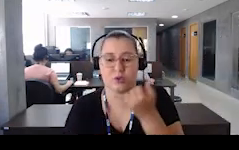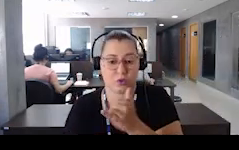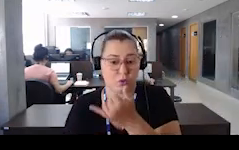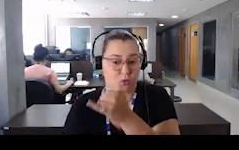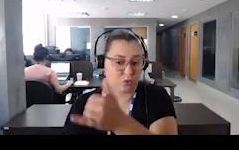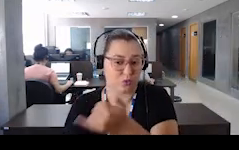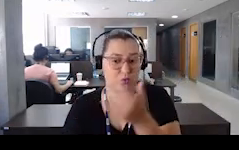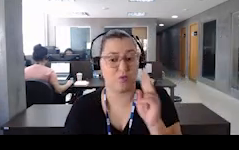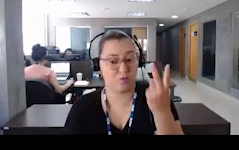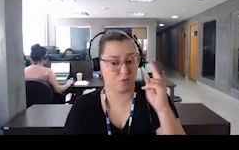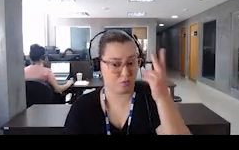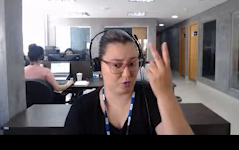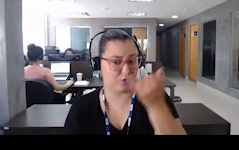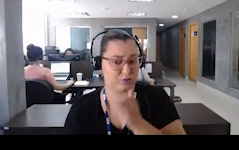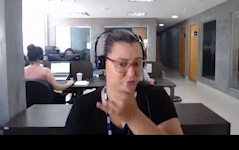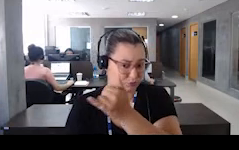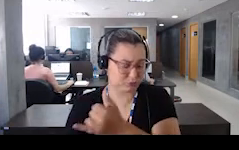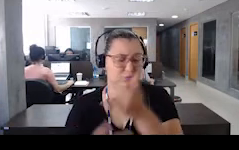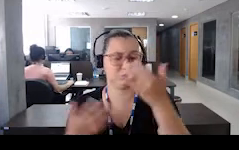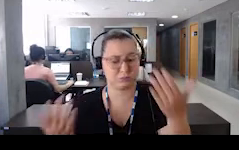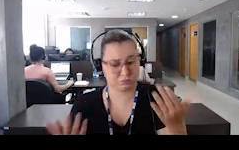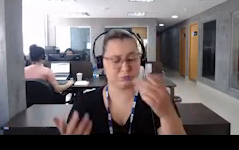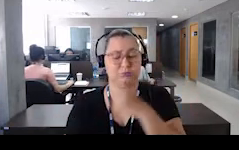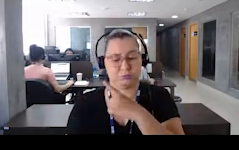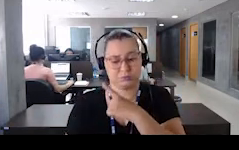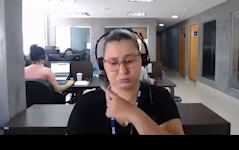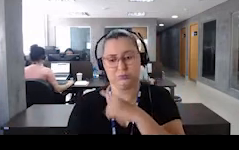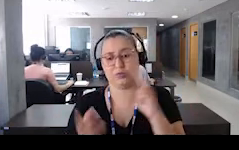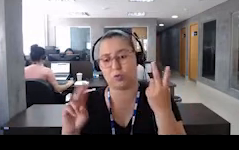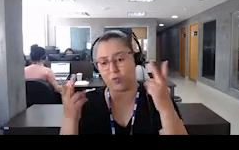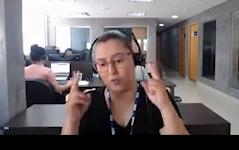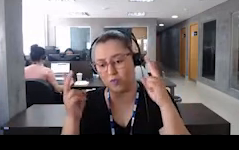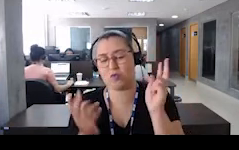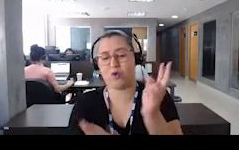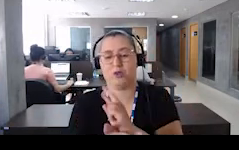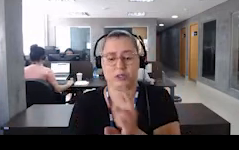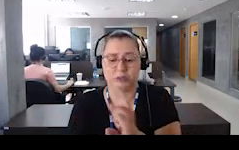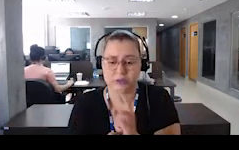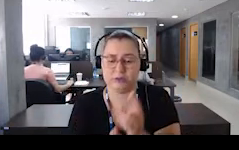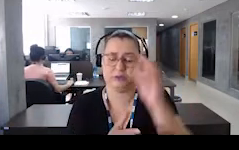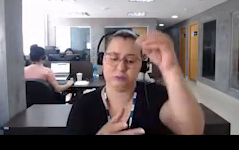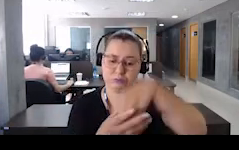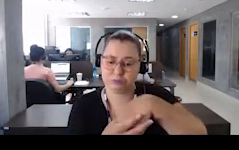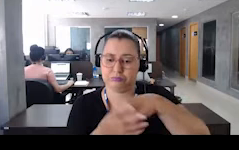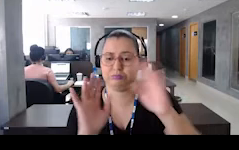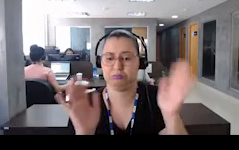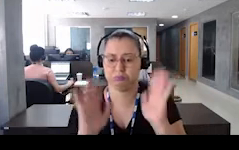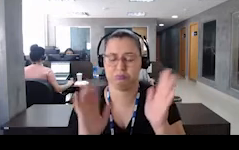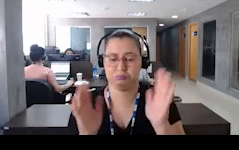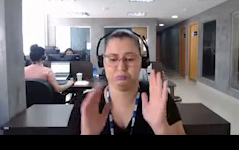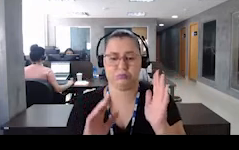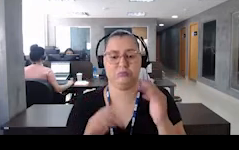a corrente elétrica, o valor da corrente elétrica medida, né? Para isso, a gente colocou um valor de resistência aqui para a gente determinar